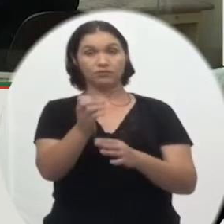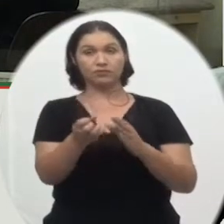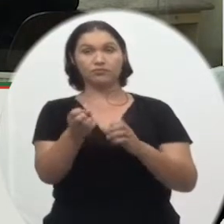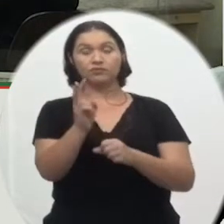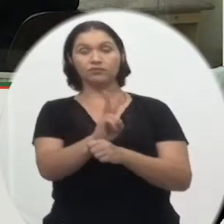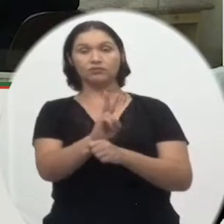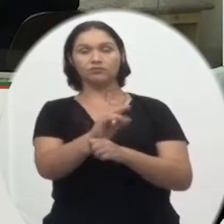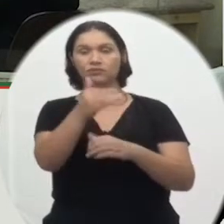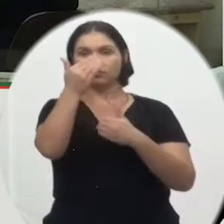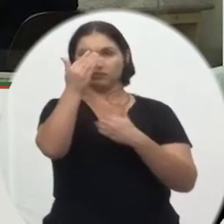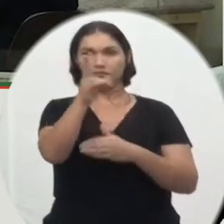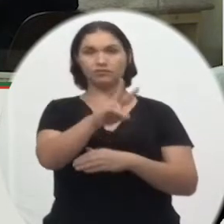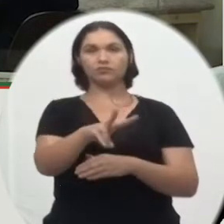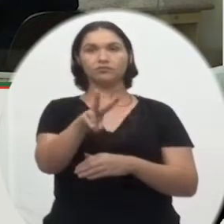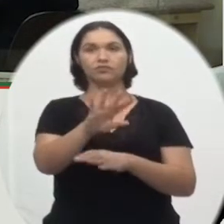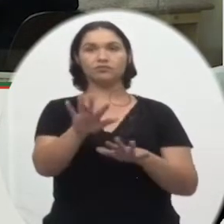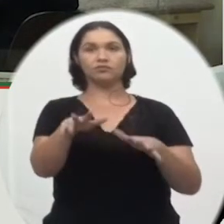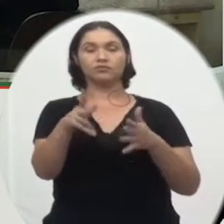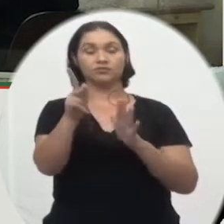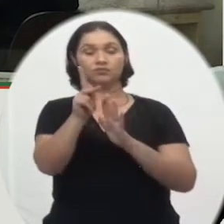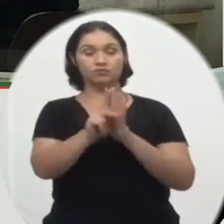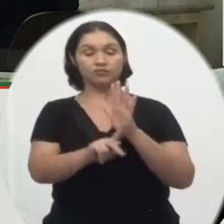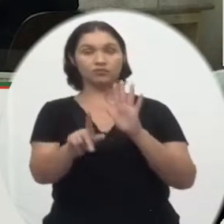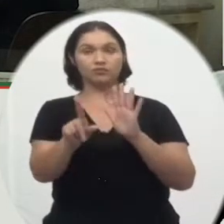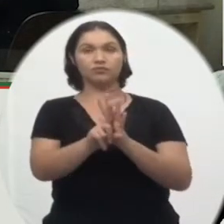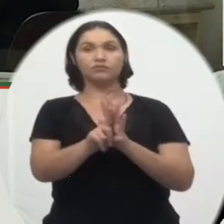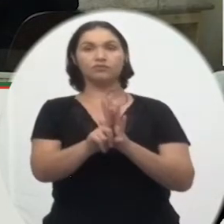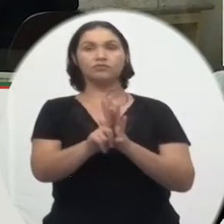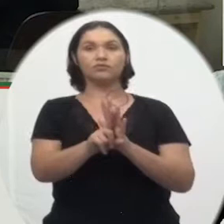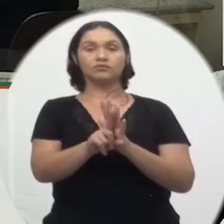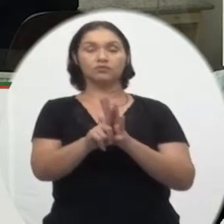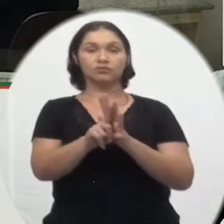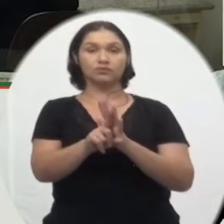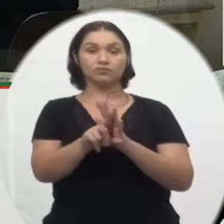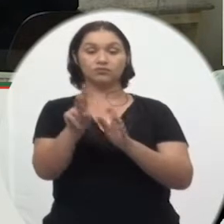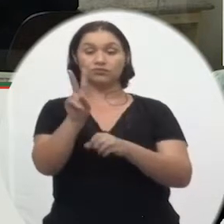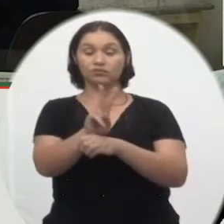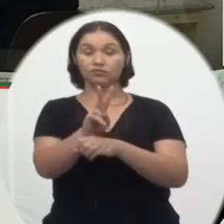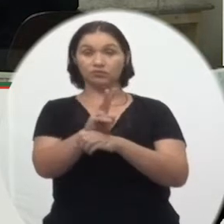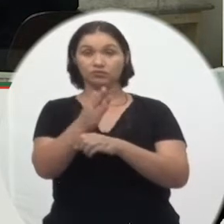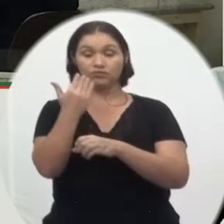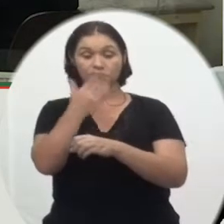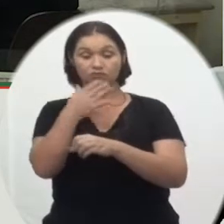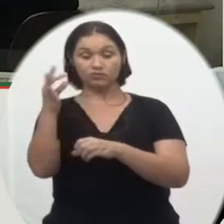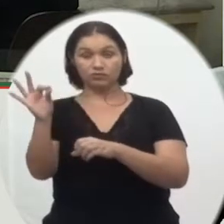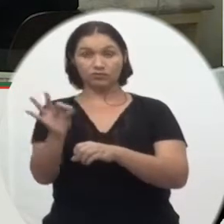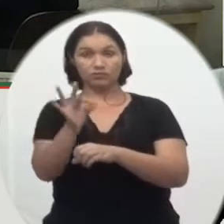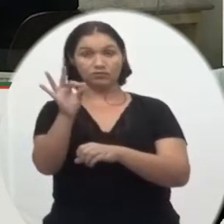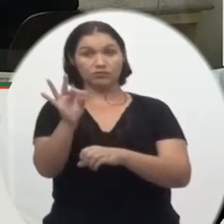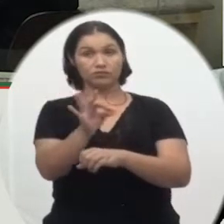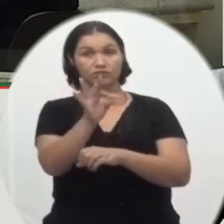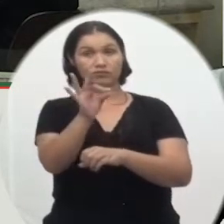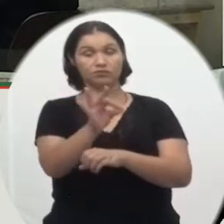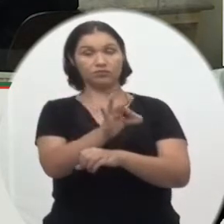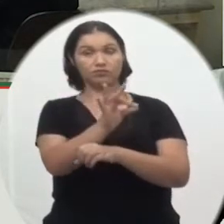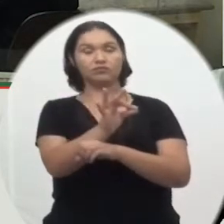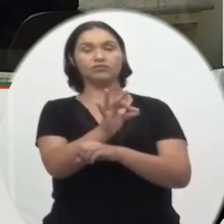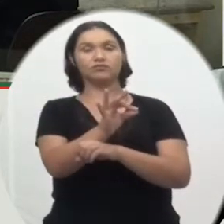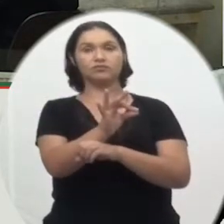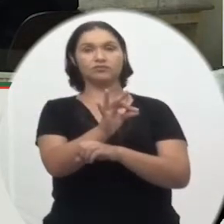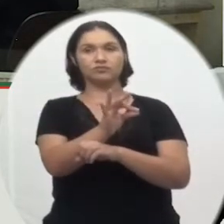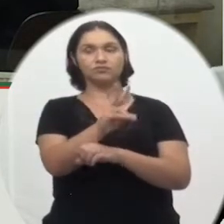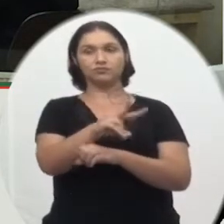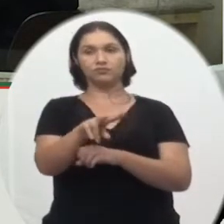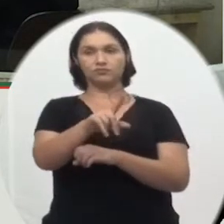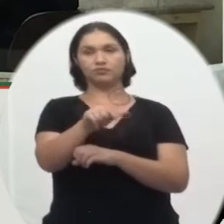Muito obrigado, vereador Júlio. Então, esse projeto de lei, ele dispõe sobre a criação, comércio e transporte de abelhas sem ferrão. Vereador